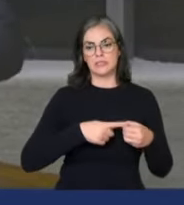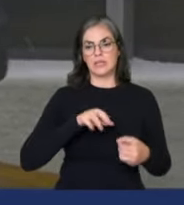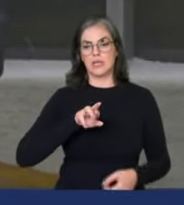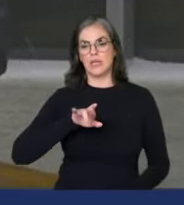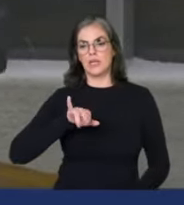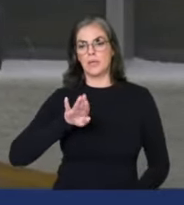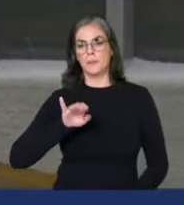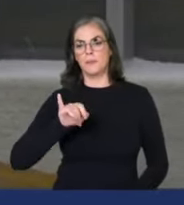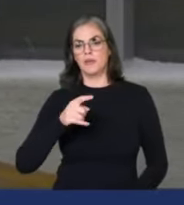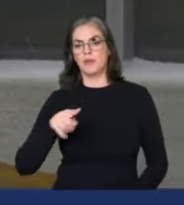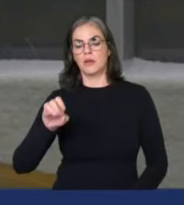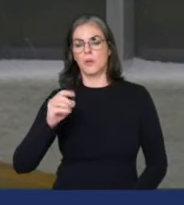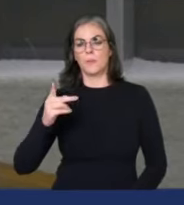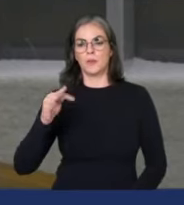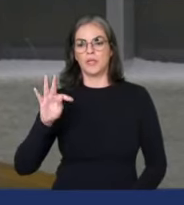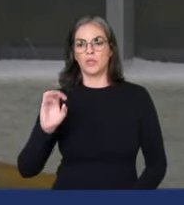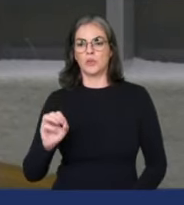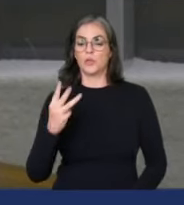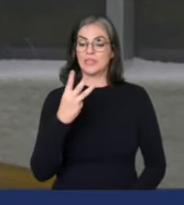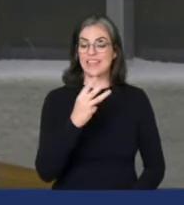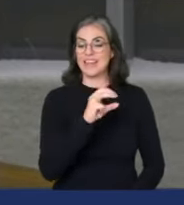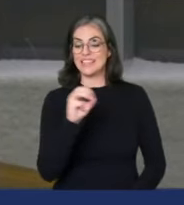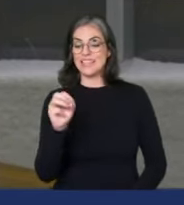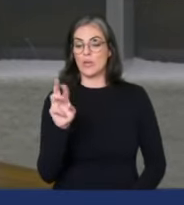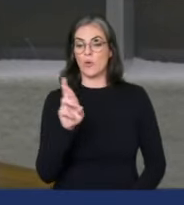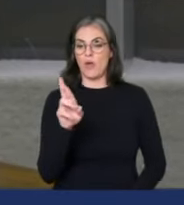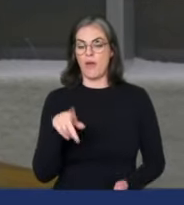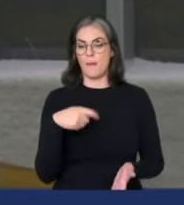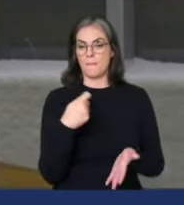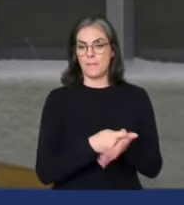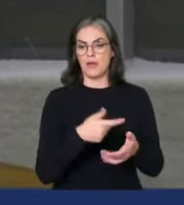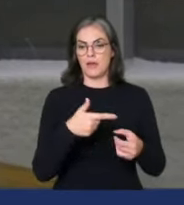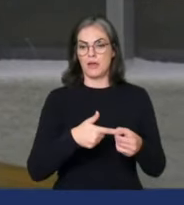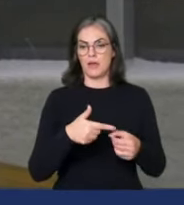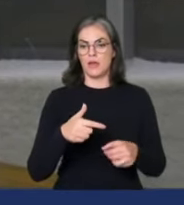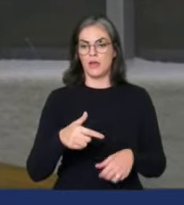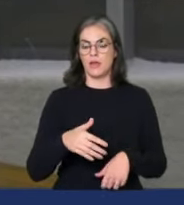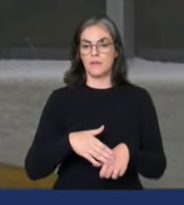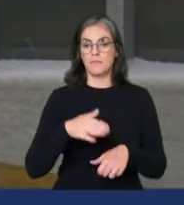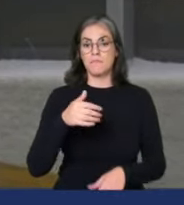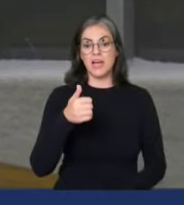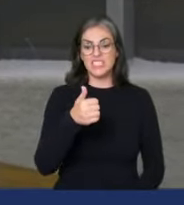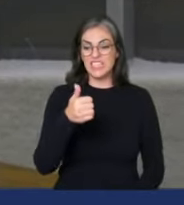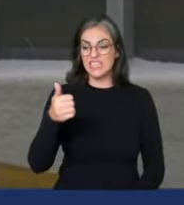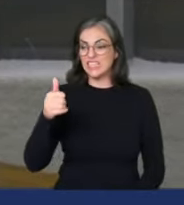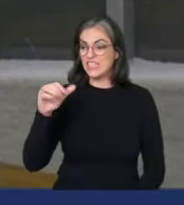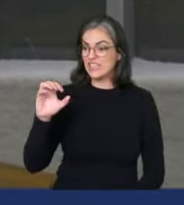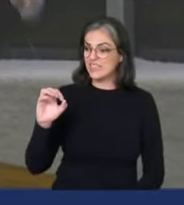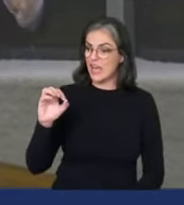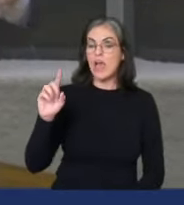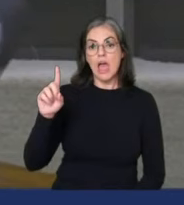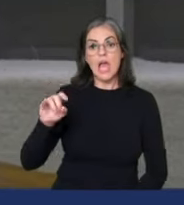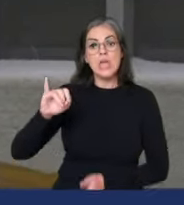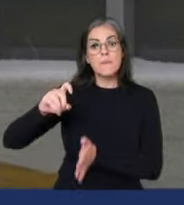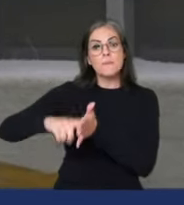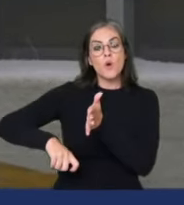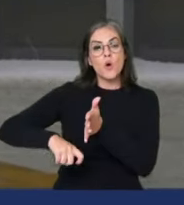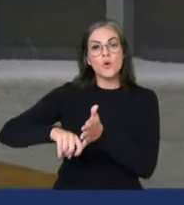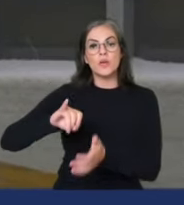Paulo, coloquei R$300 de combustível, mais de 110 é imposto. ICMS, Imposto